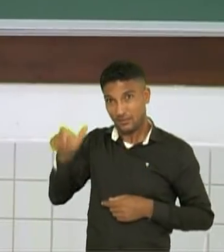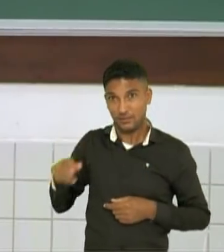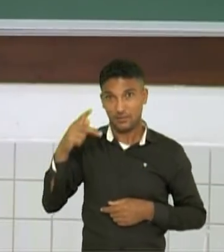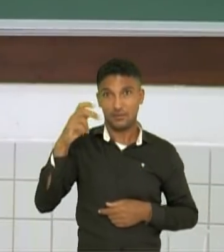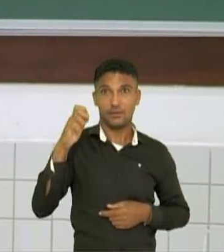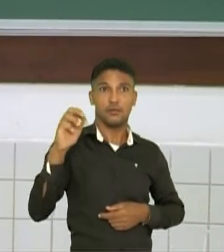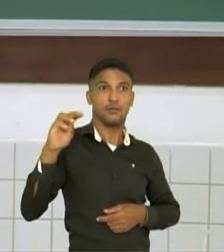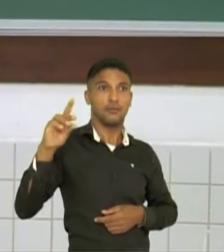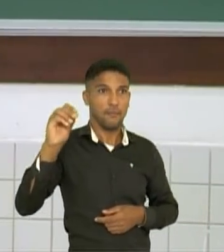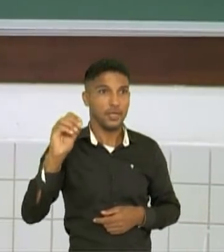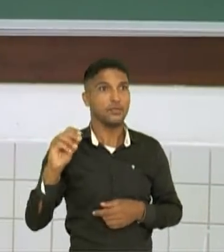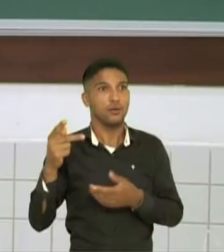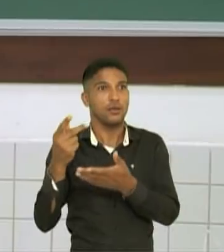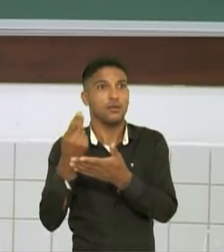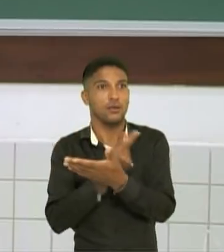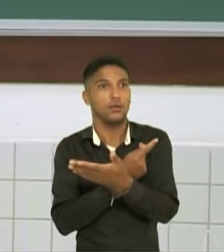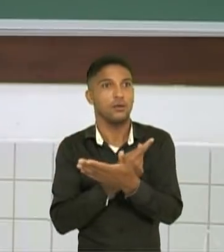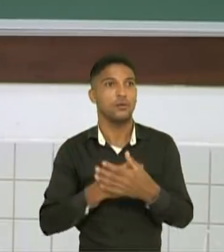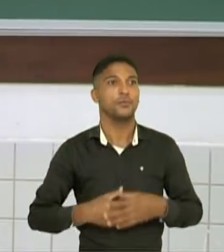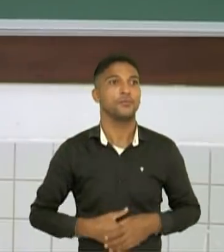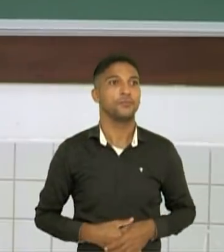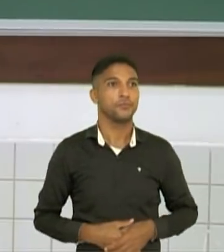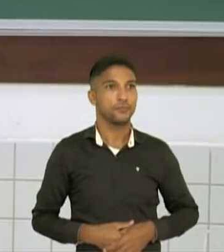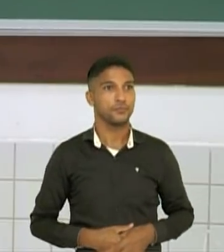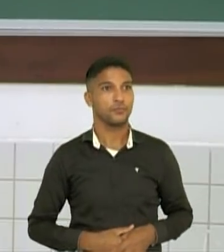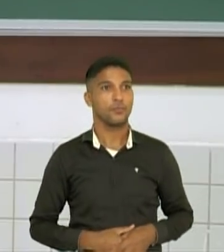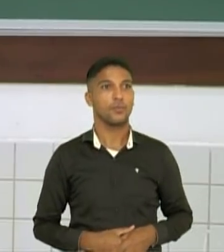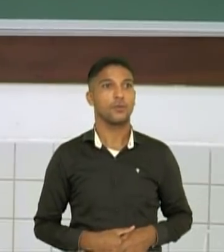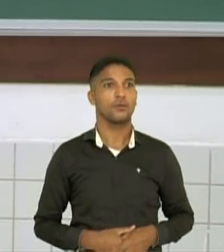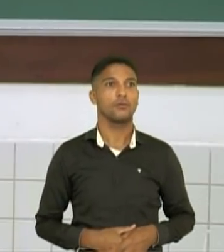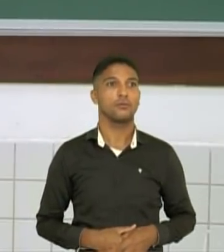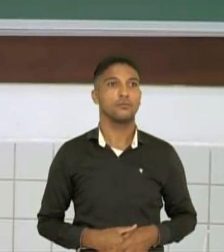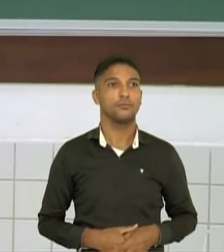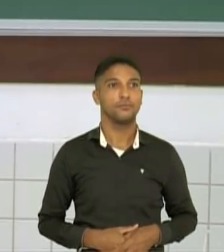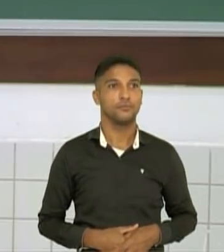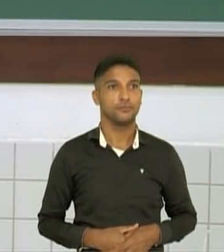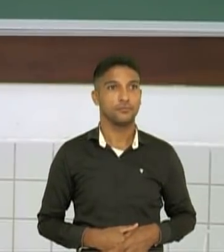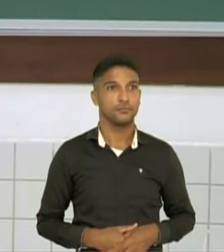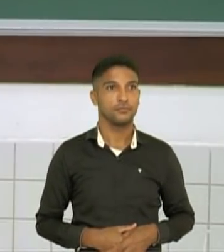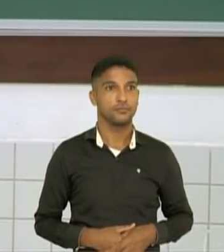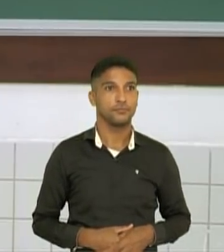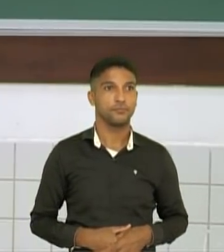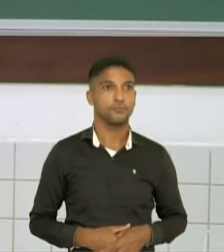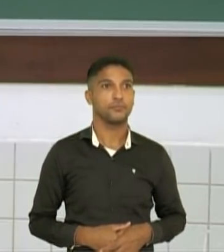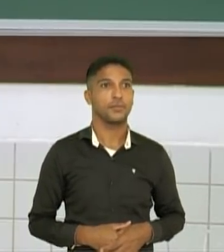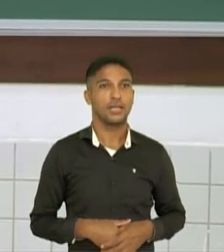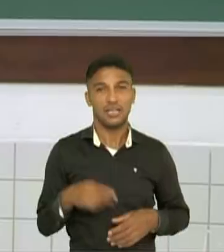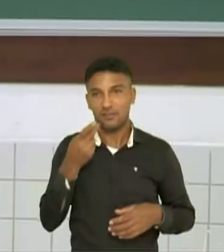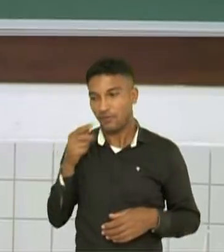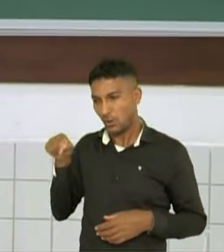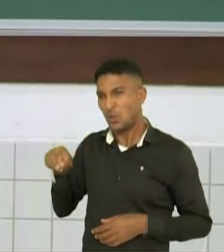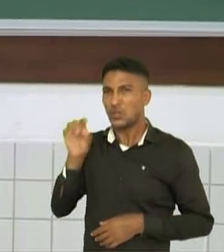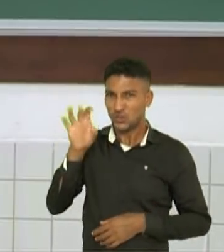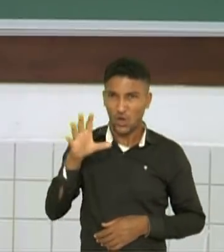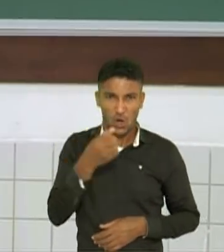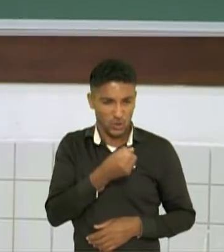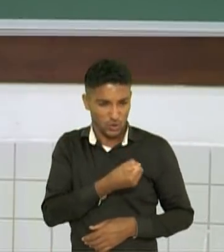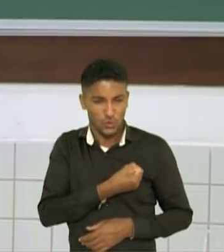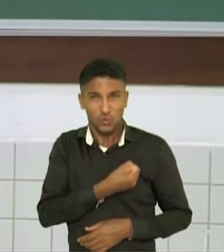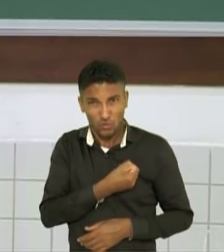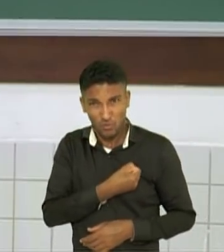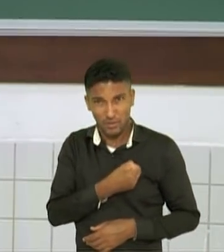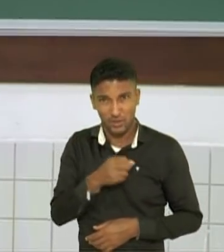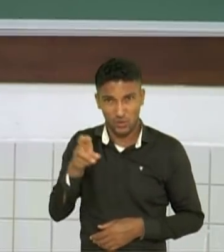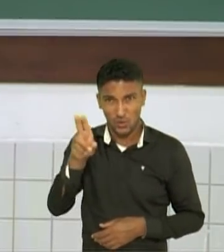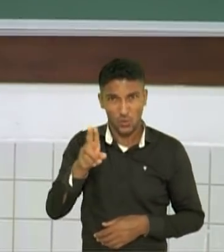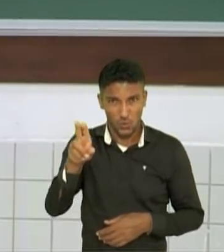aqui, certo? Lembrando que todas as grandezas também têm a questão das unidades, certo? É muito importante salientar isso aqui. Mas, então o que a gente pode dizer